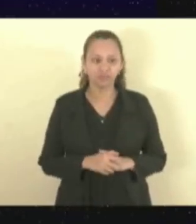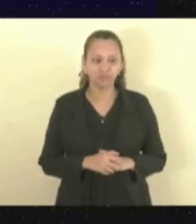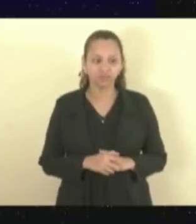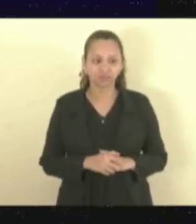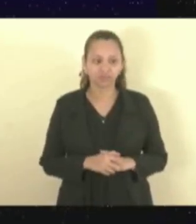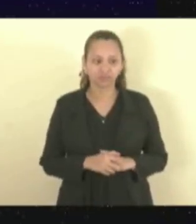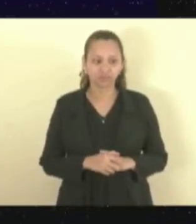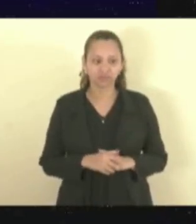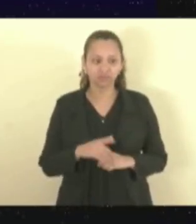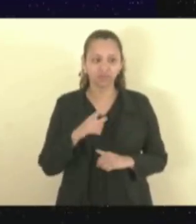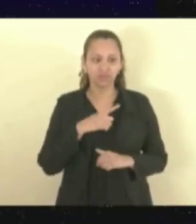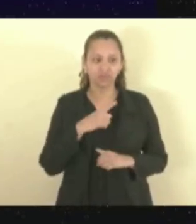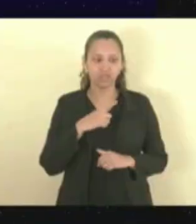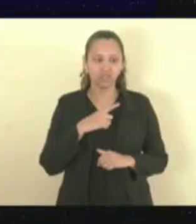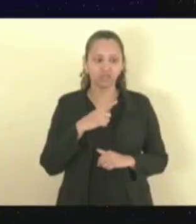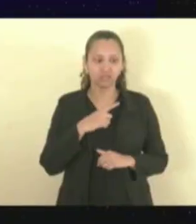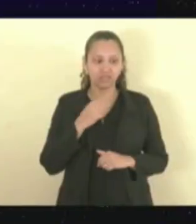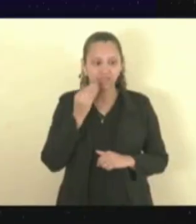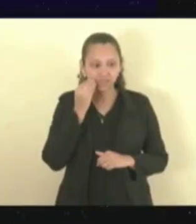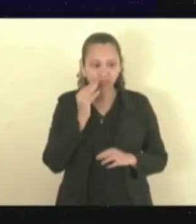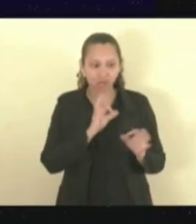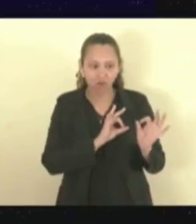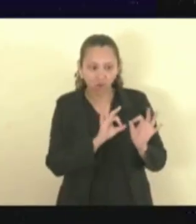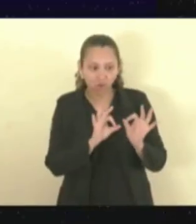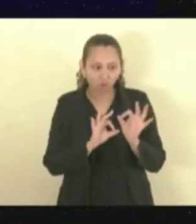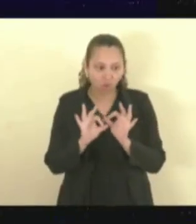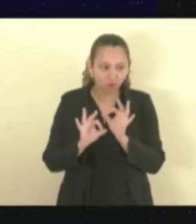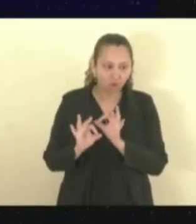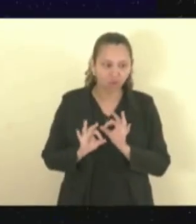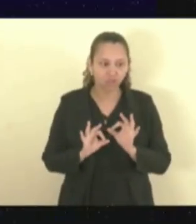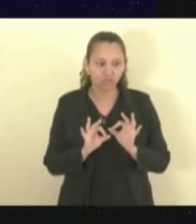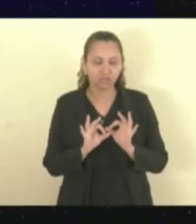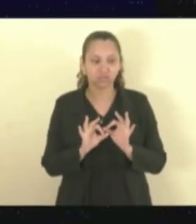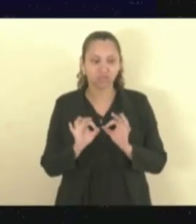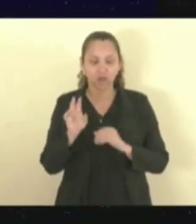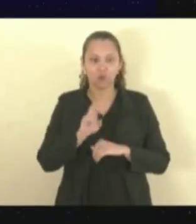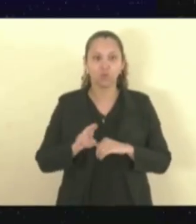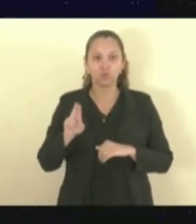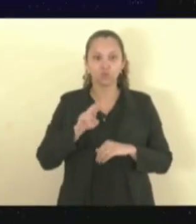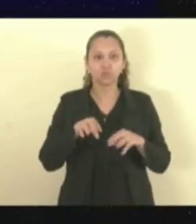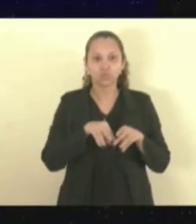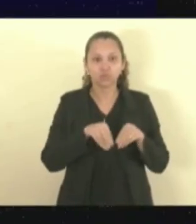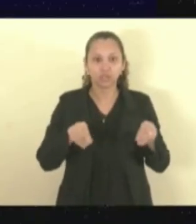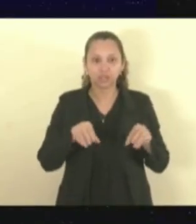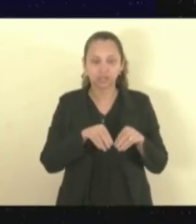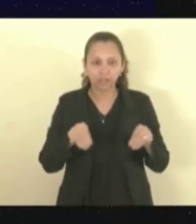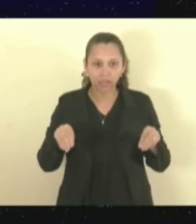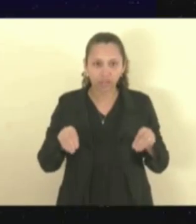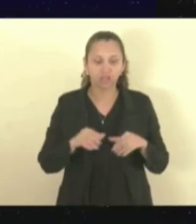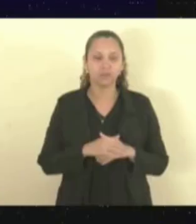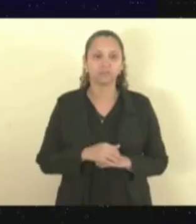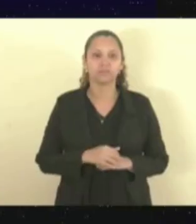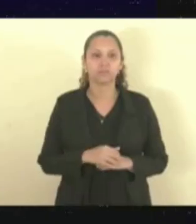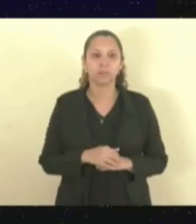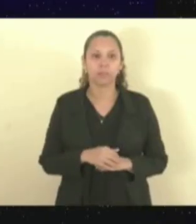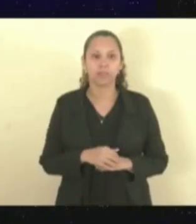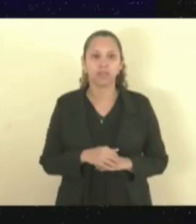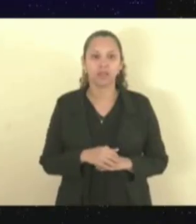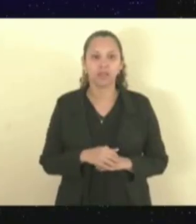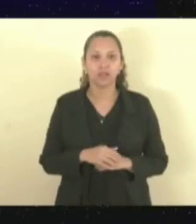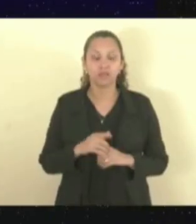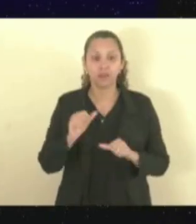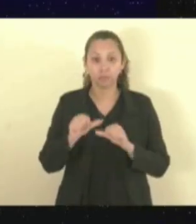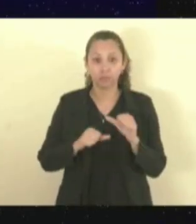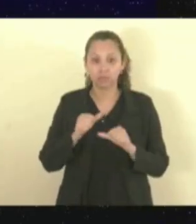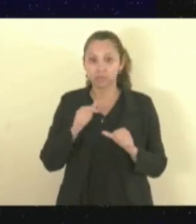tentar regulamentar, ordenar o uso e cobertura da terra no entorno. Isso vai causar alteração na